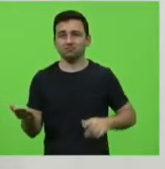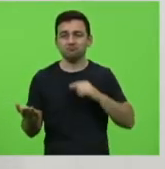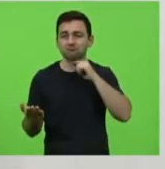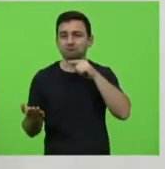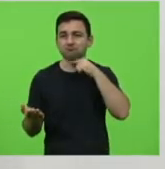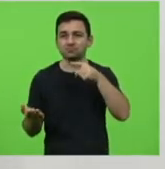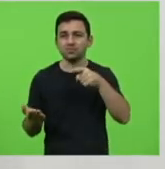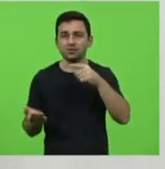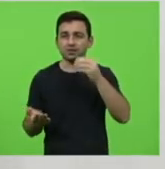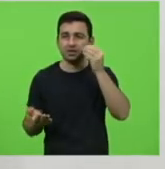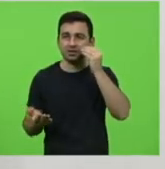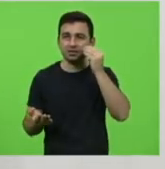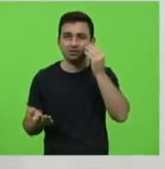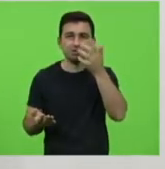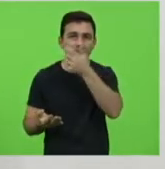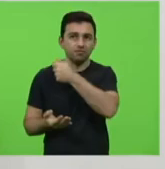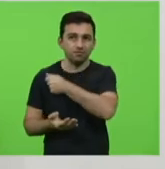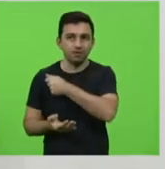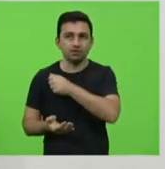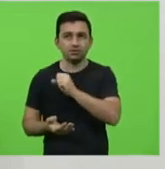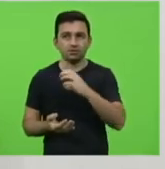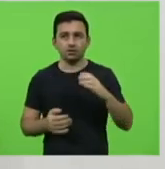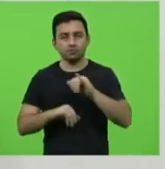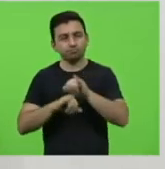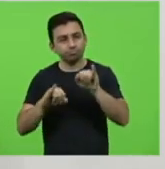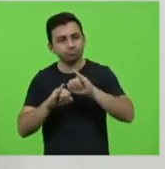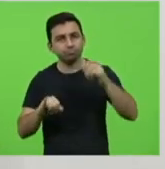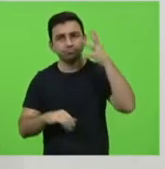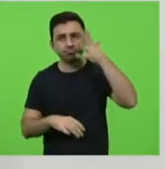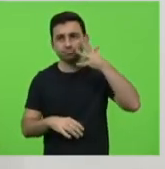Santa Catarina aqui, fazendo as nossas manifestações.